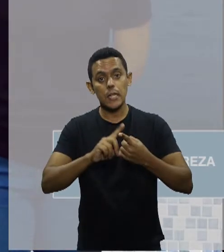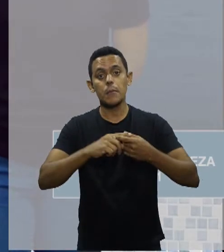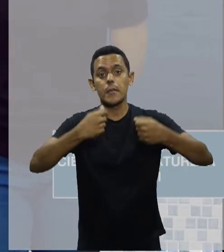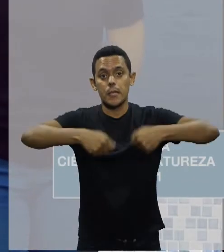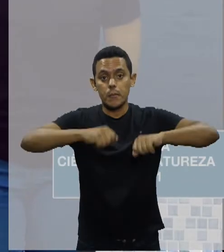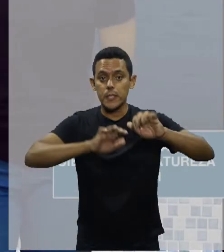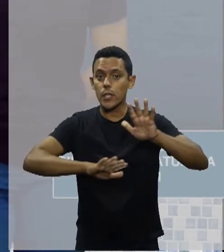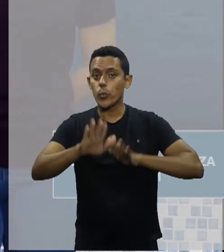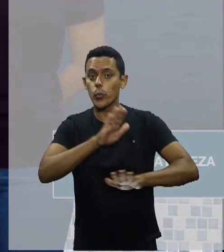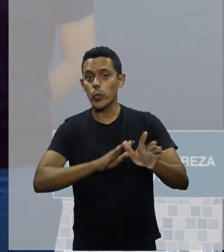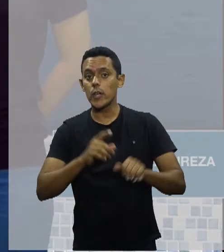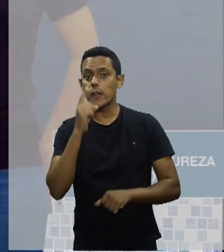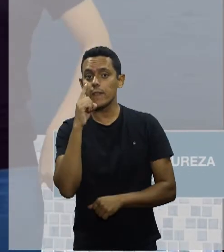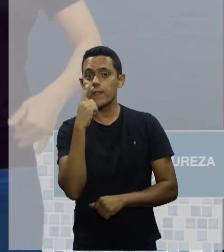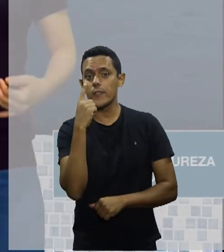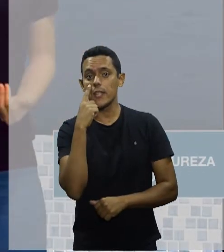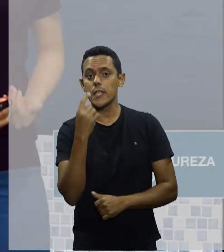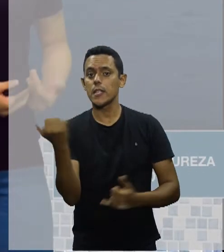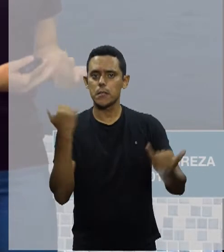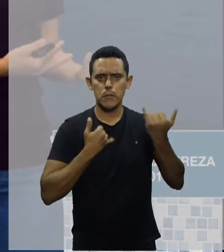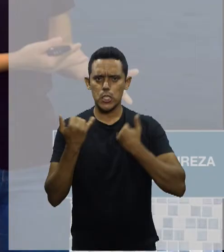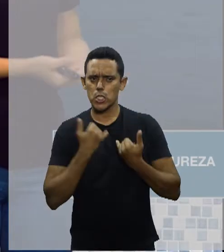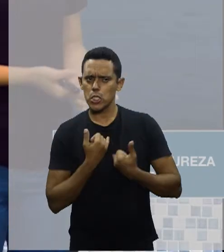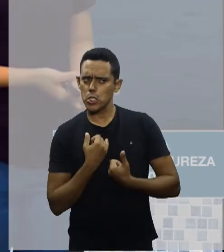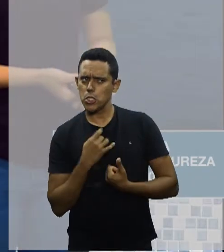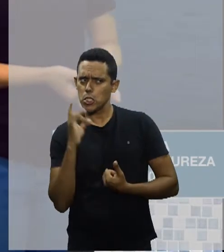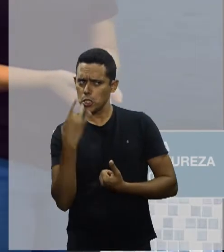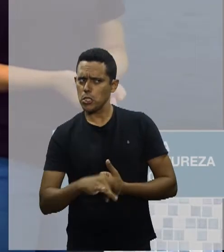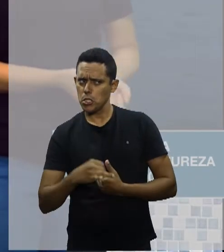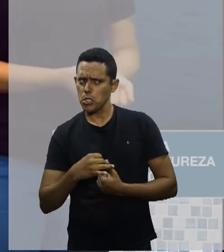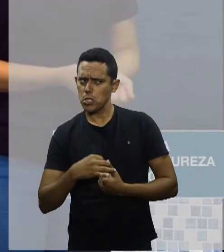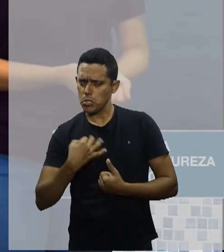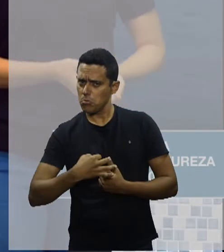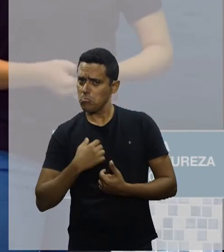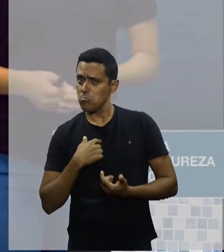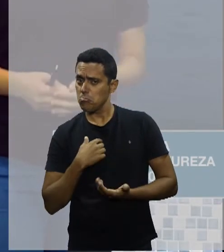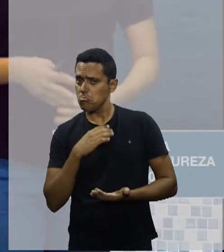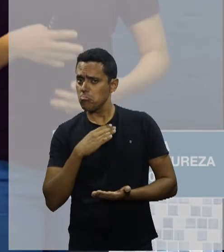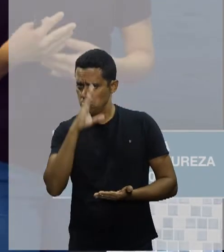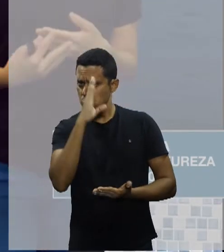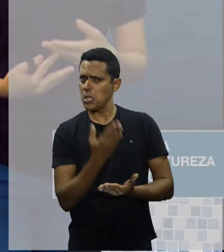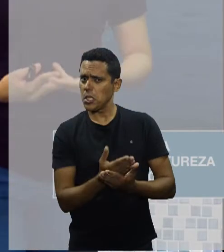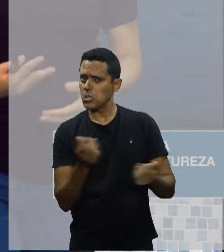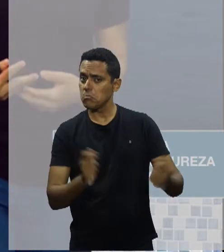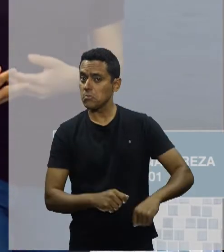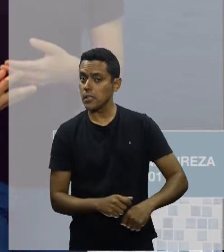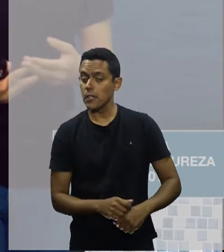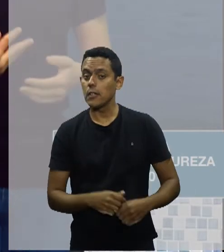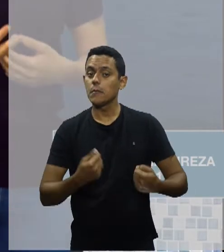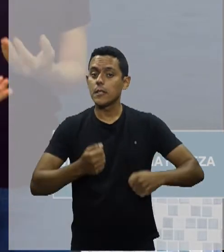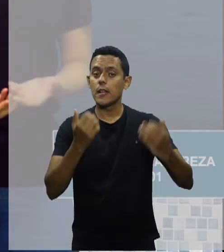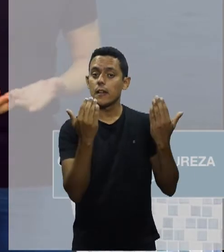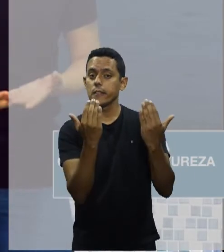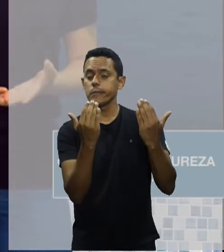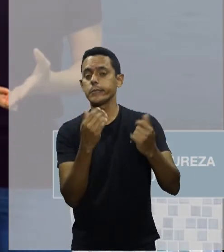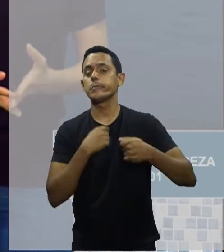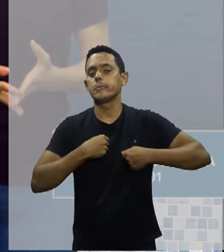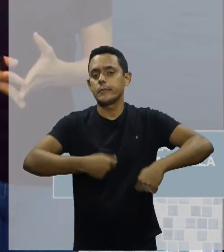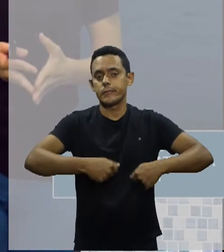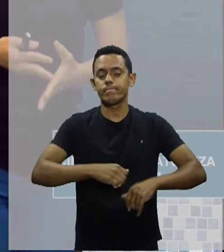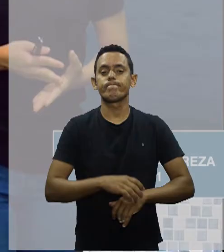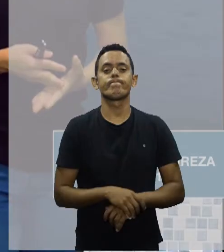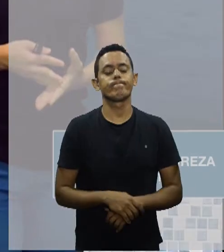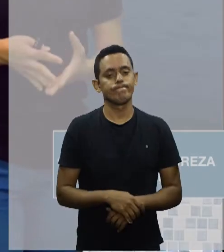naquela mentira, naquela notícia falsa e deixa de tomar todas as medidas preventivas e acaba contraindo a doença e morrendo.